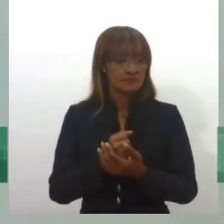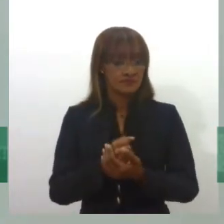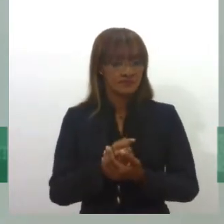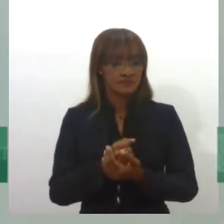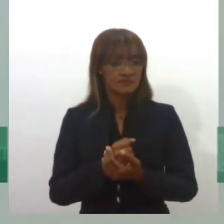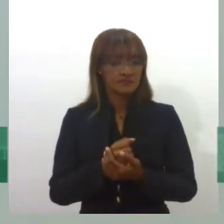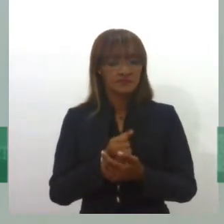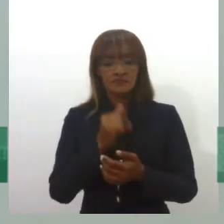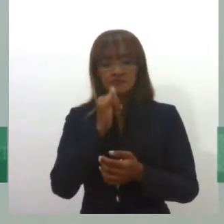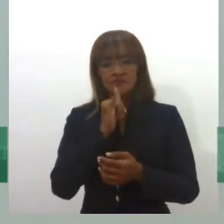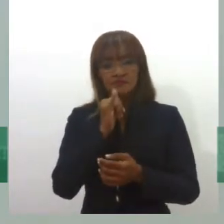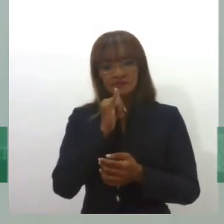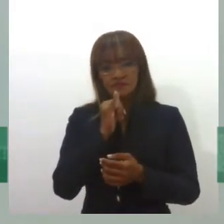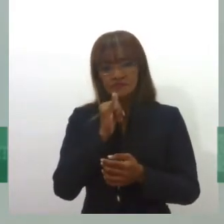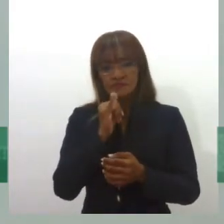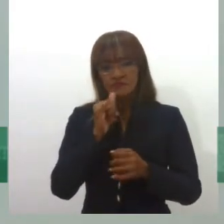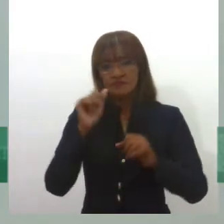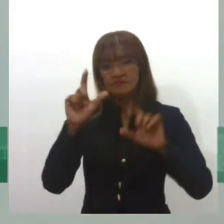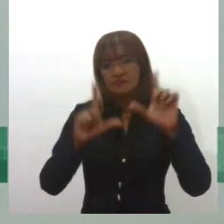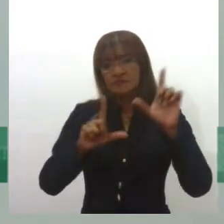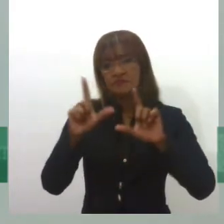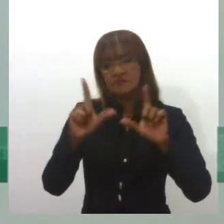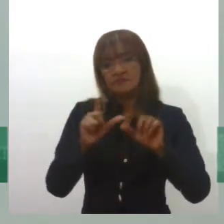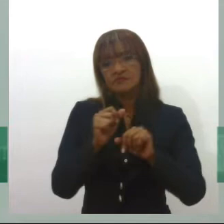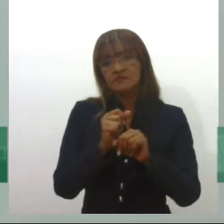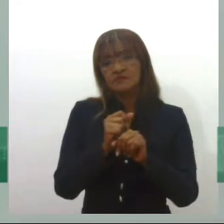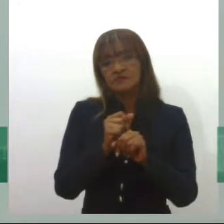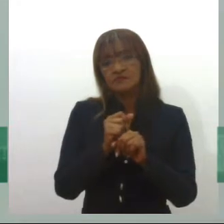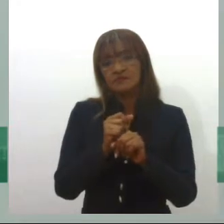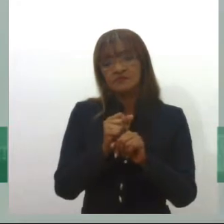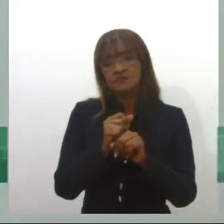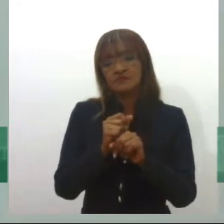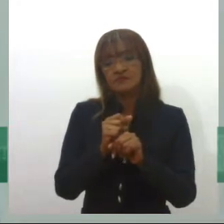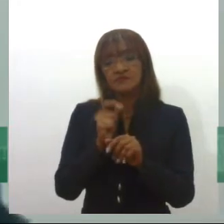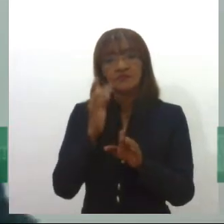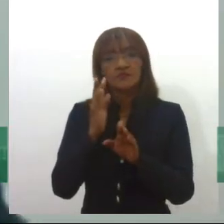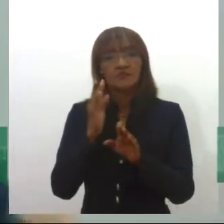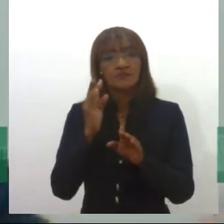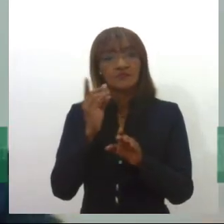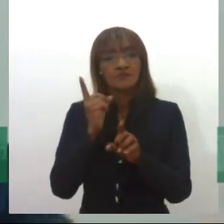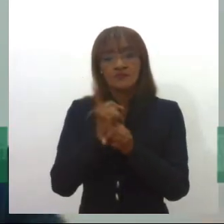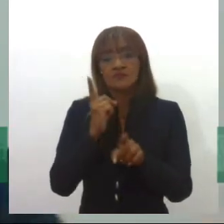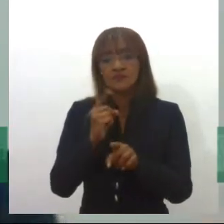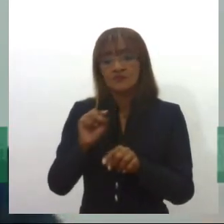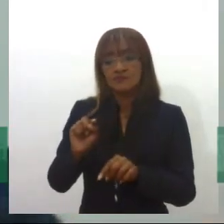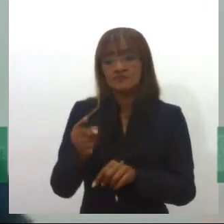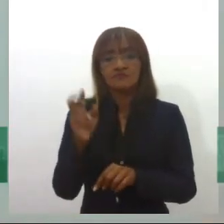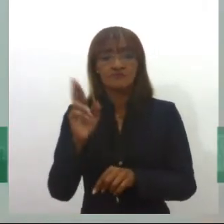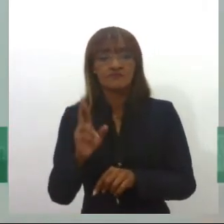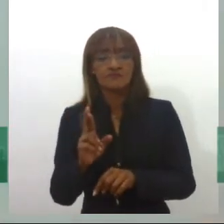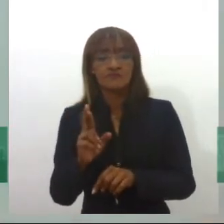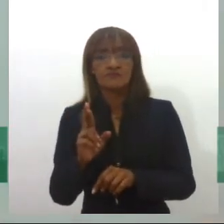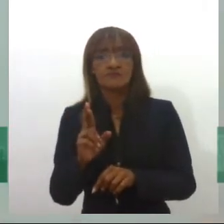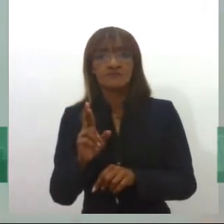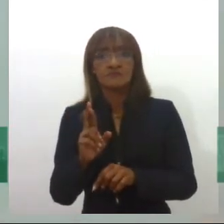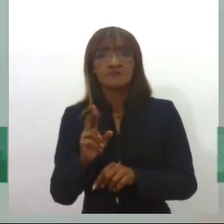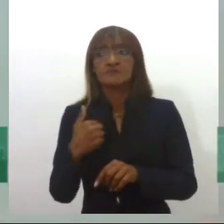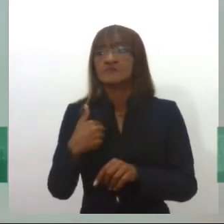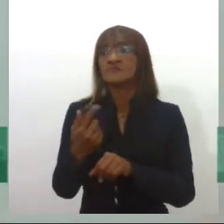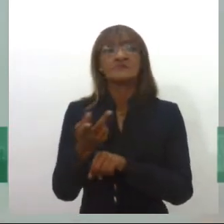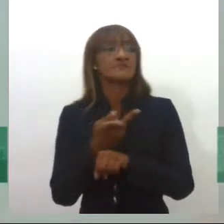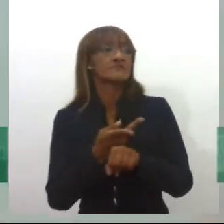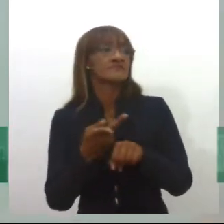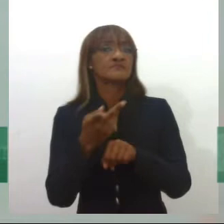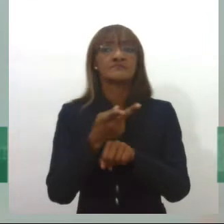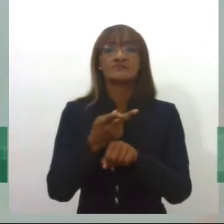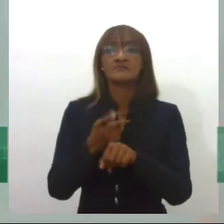olha, eu achei uma bolsa com R$1.000, R$2.000, e fui procurar o dono dessa